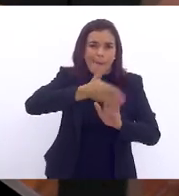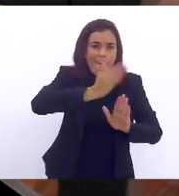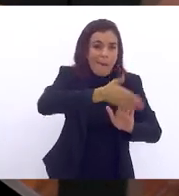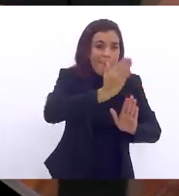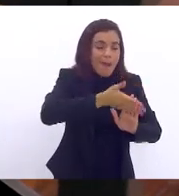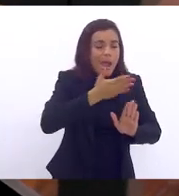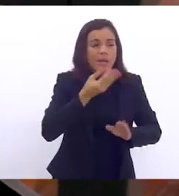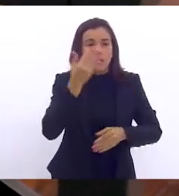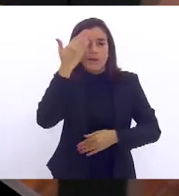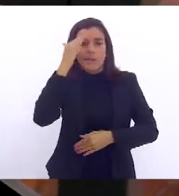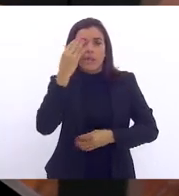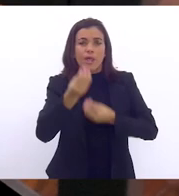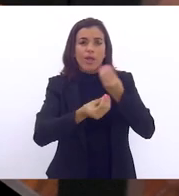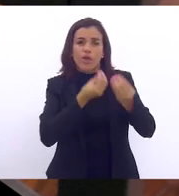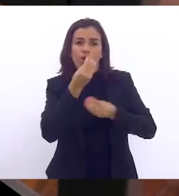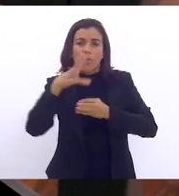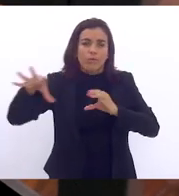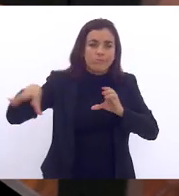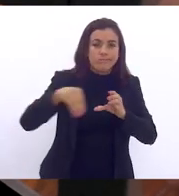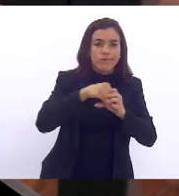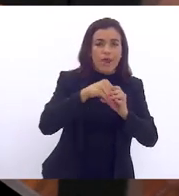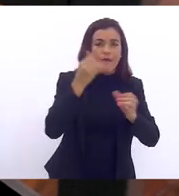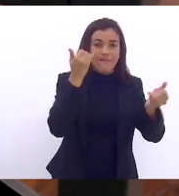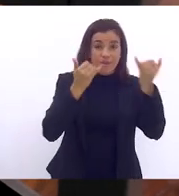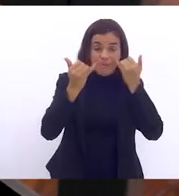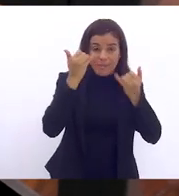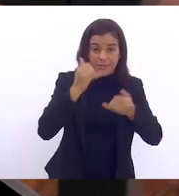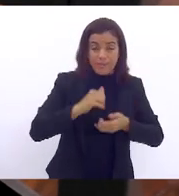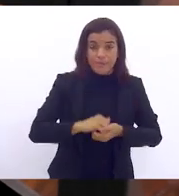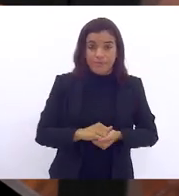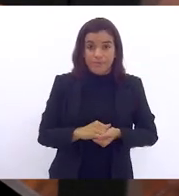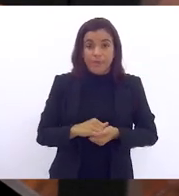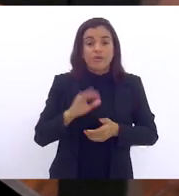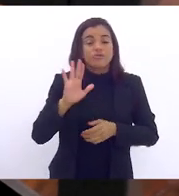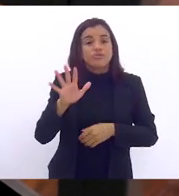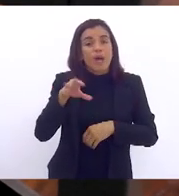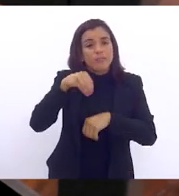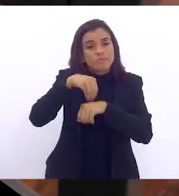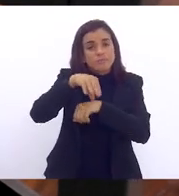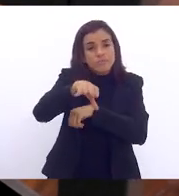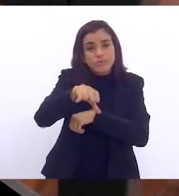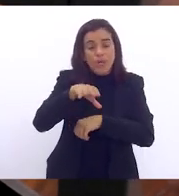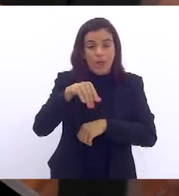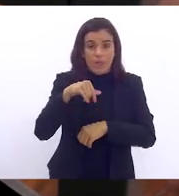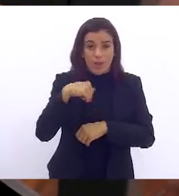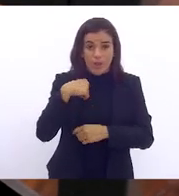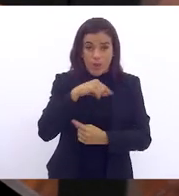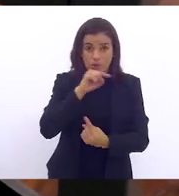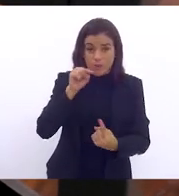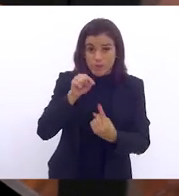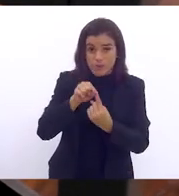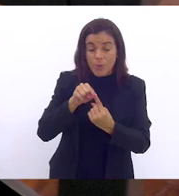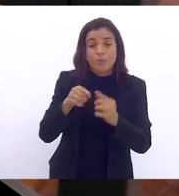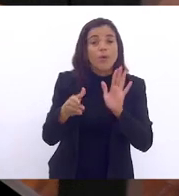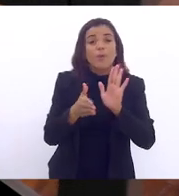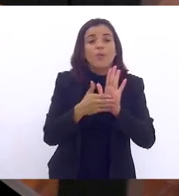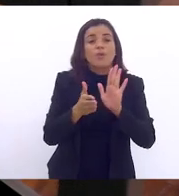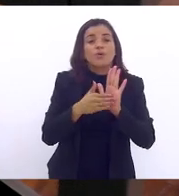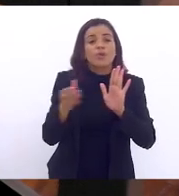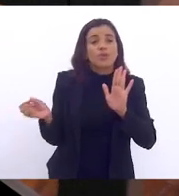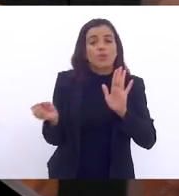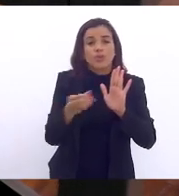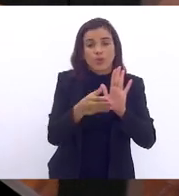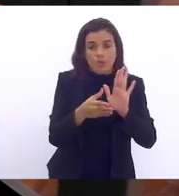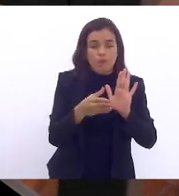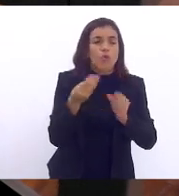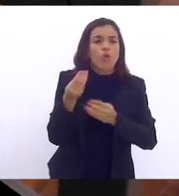que a gente poderia colocar esse tipo de informação então o que que eu já gostaria de deixar antemão aqui que a nossa missão uma vez que o projeto é novo é ver como